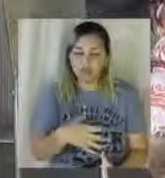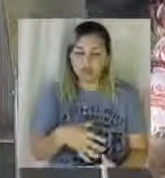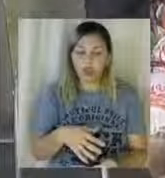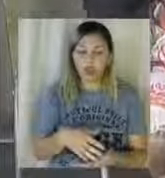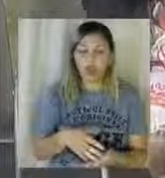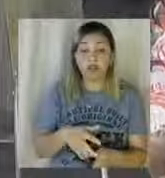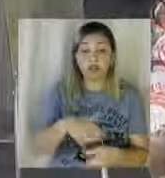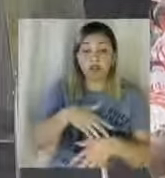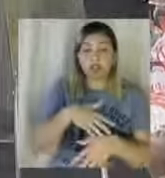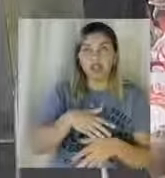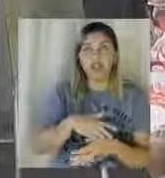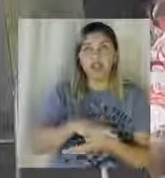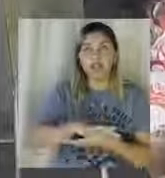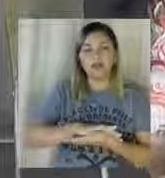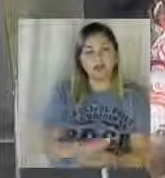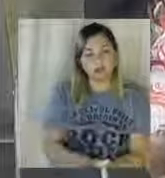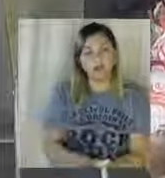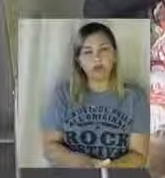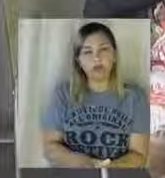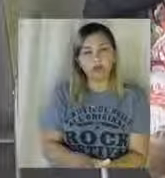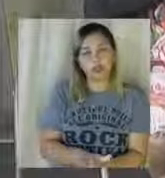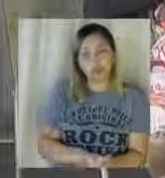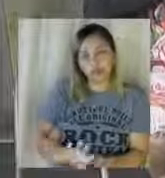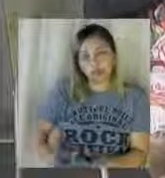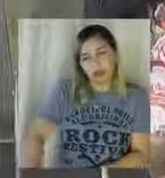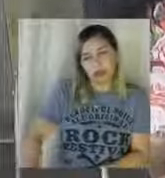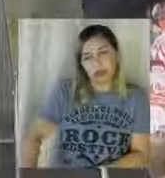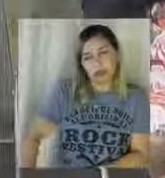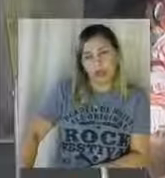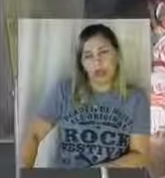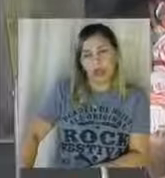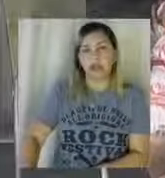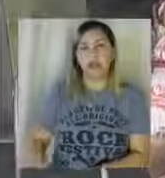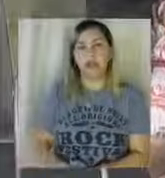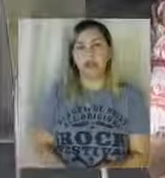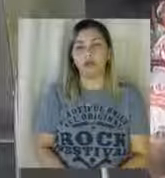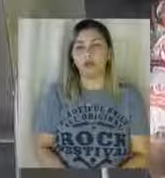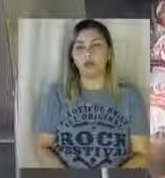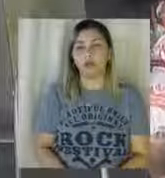excluída pela ausência da fala, da oralidade?